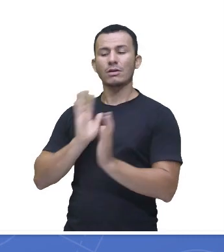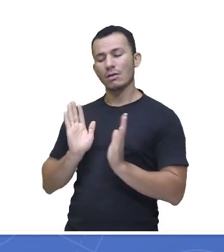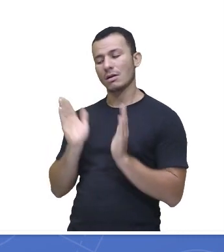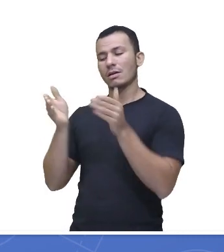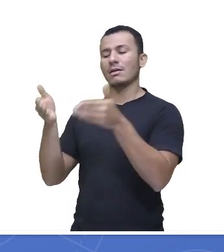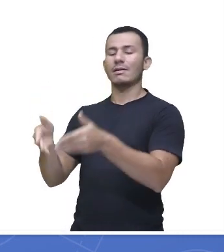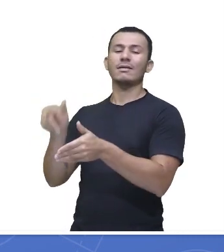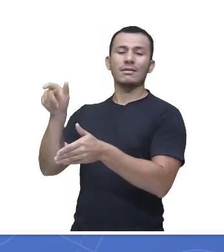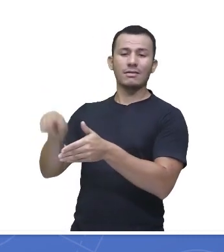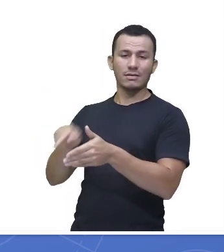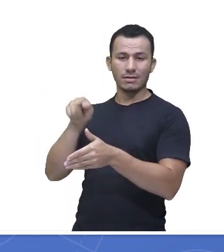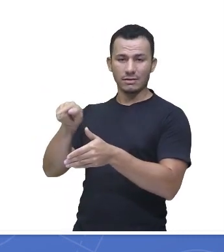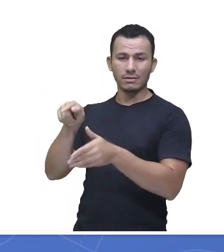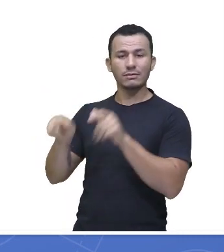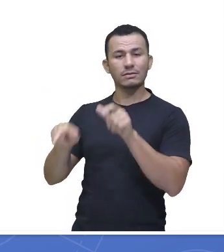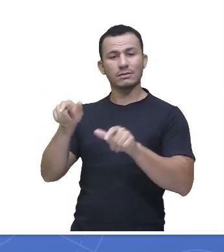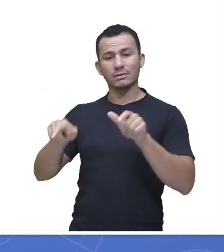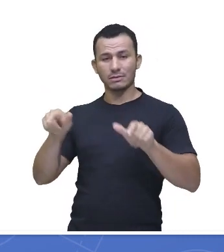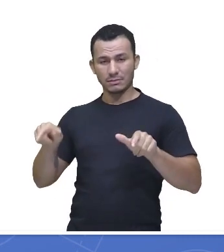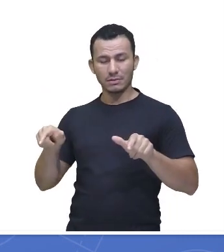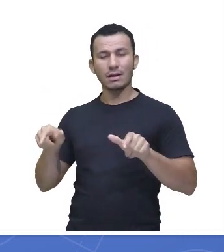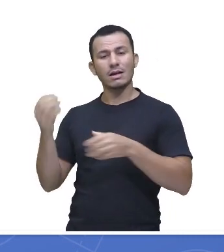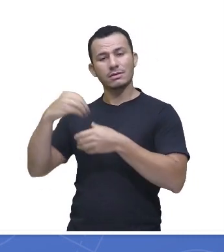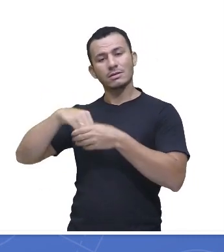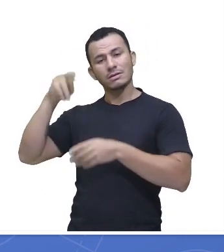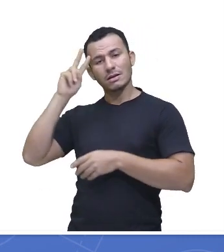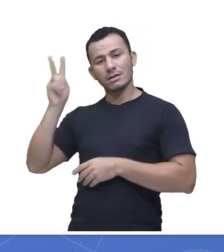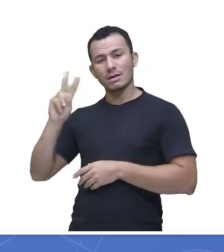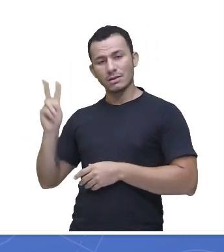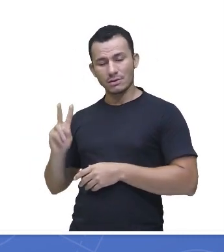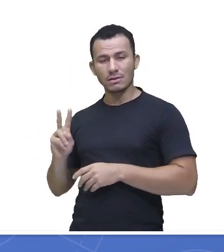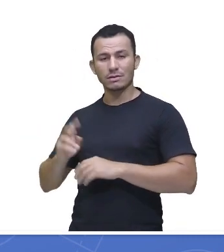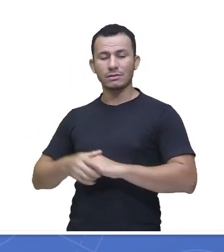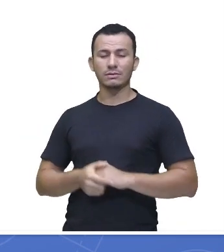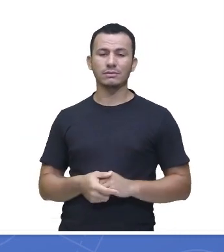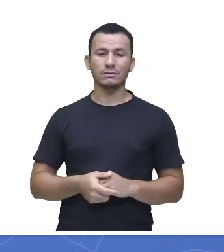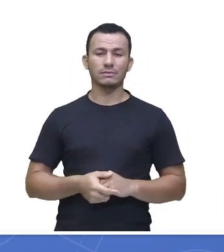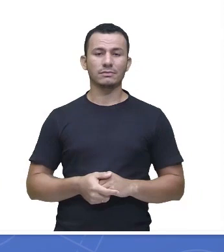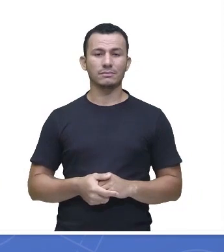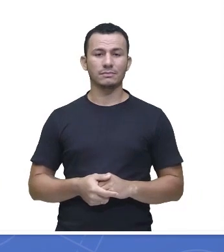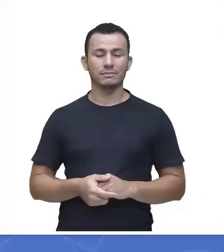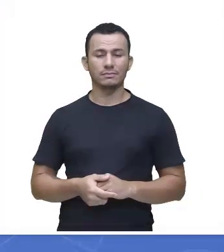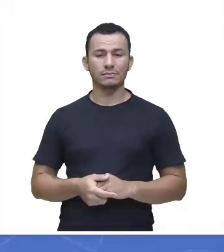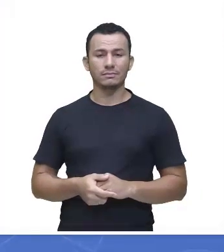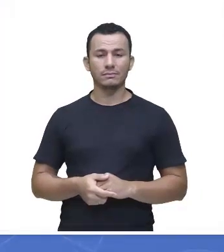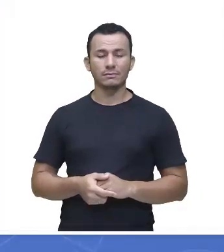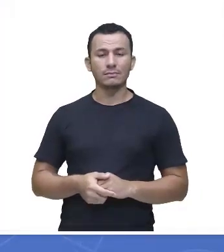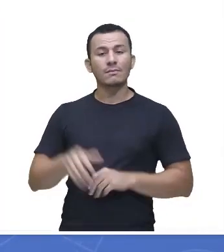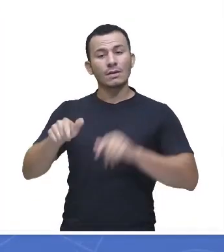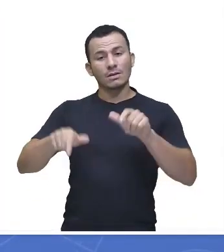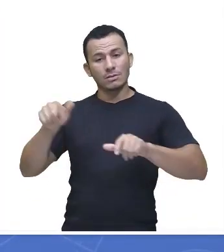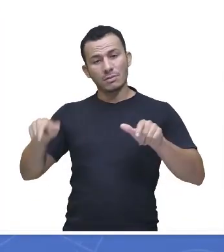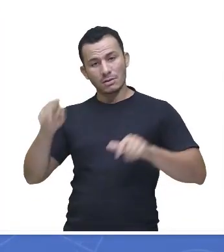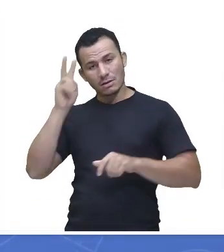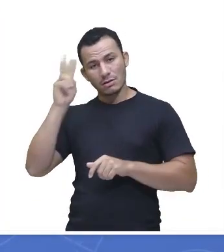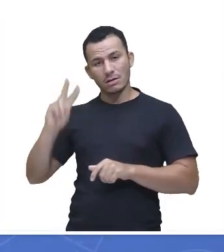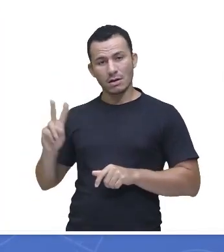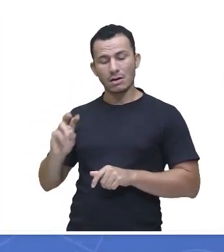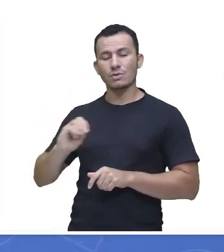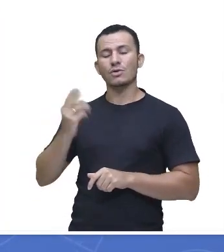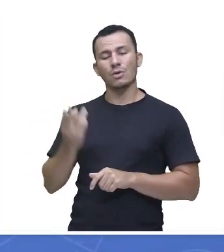é exatamente nos personagens da narrativa. Eu quero que você diga nos personagens ou